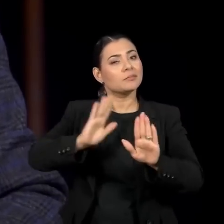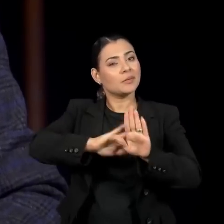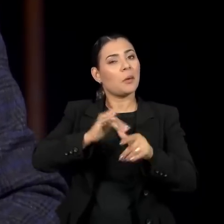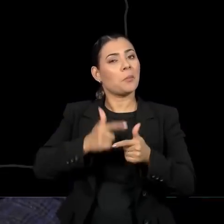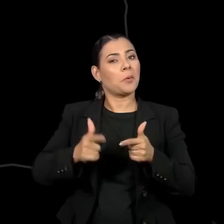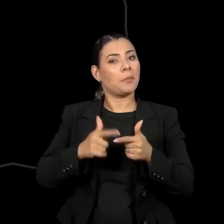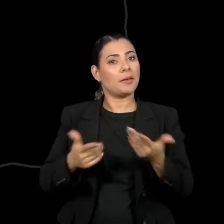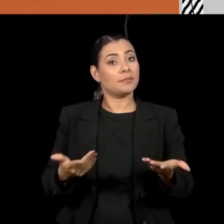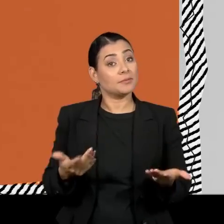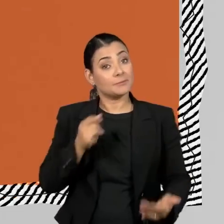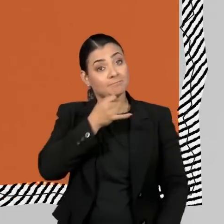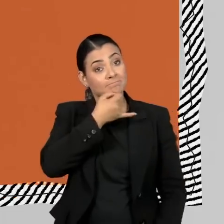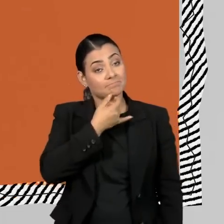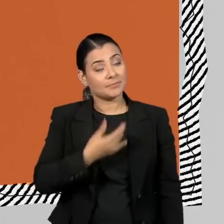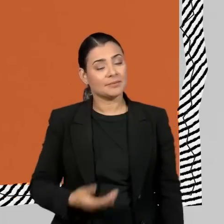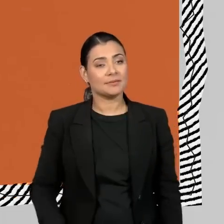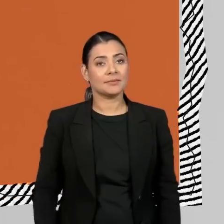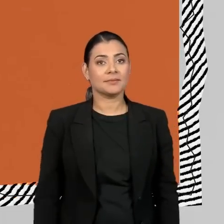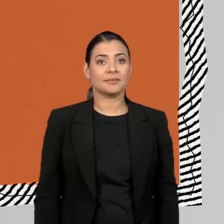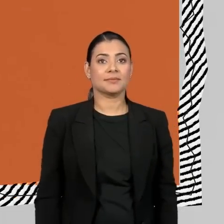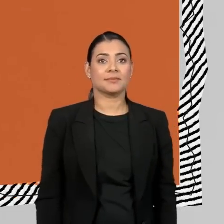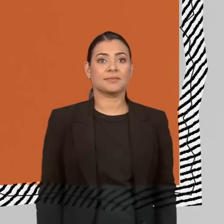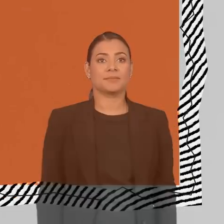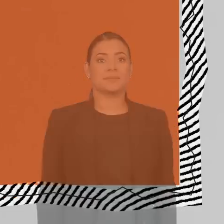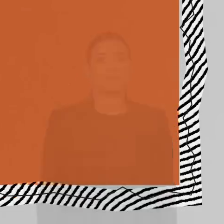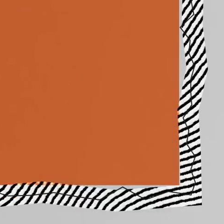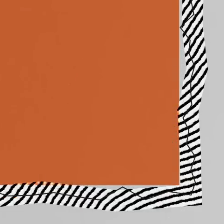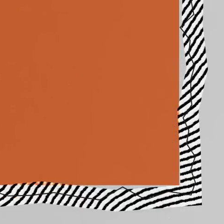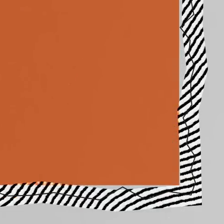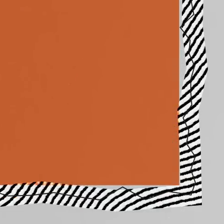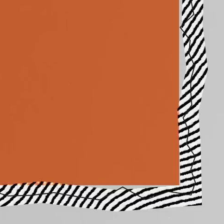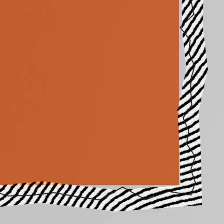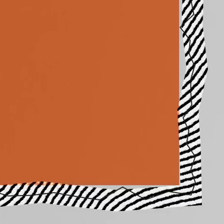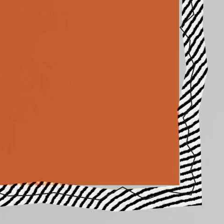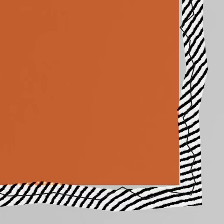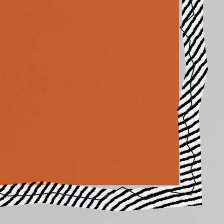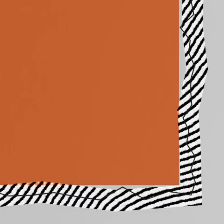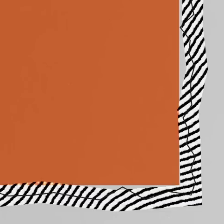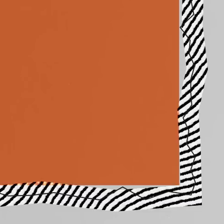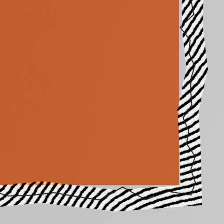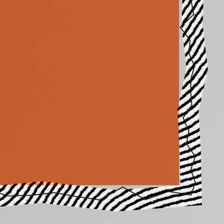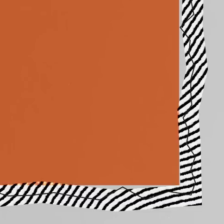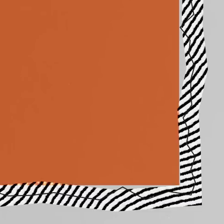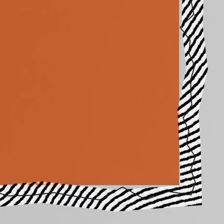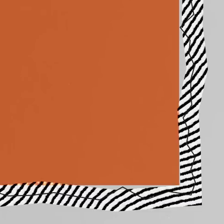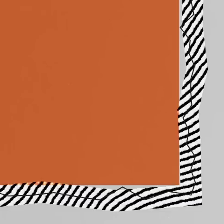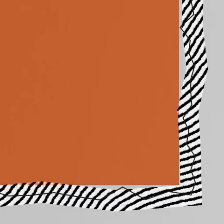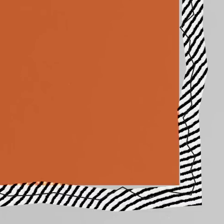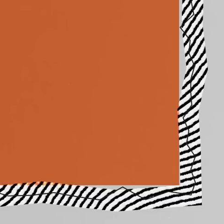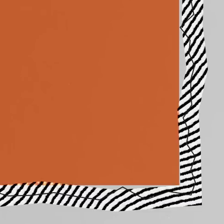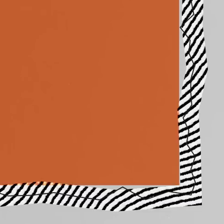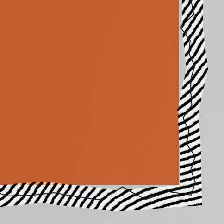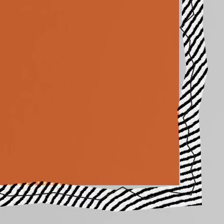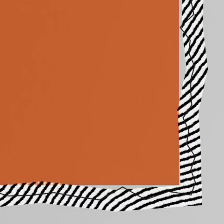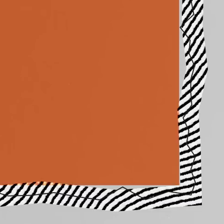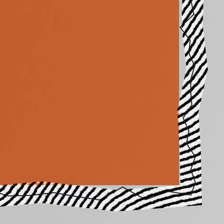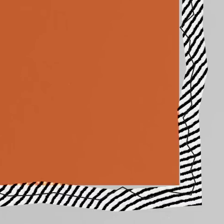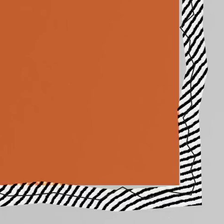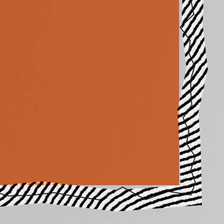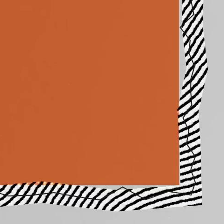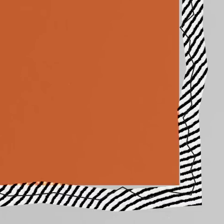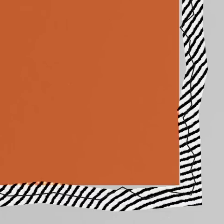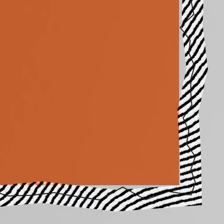Que pena, né? I don't want your body, but I hate to think about you with somebody